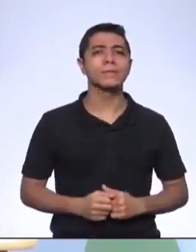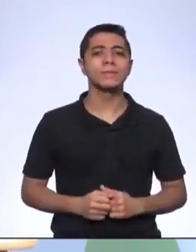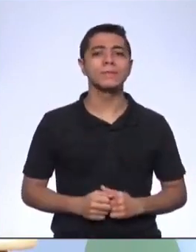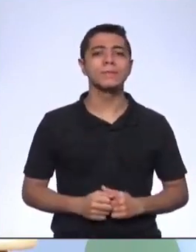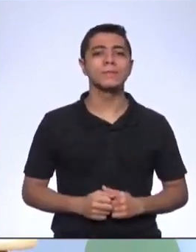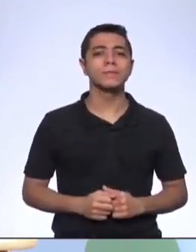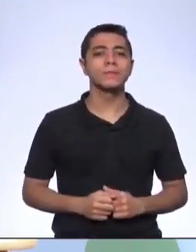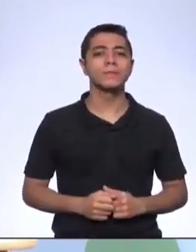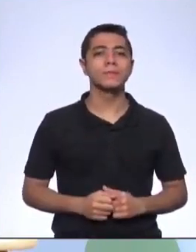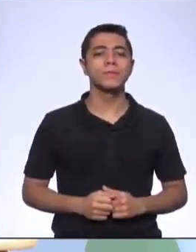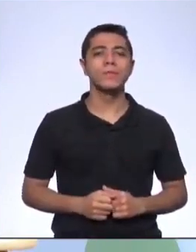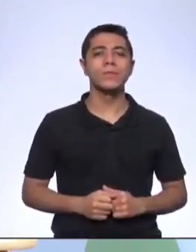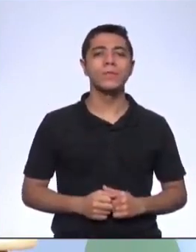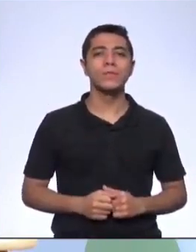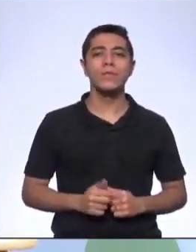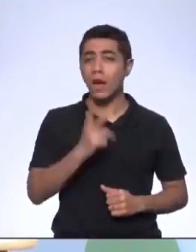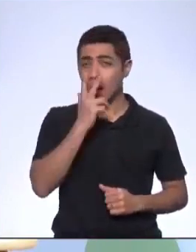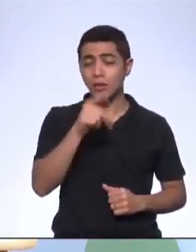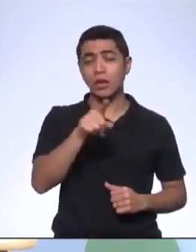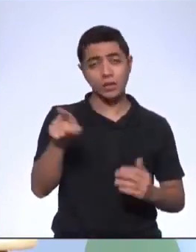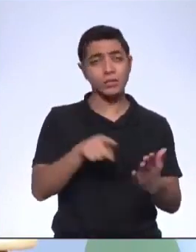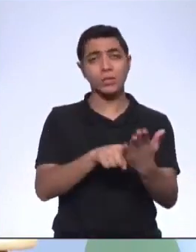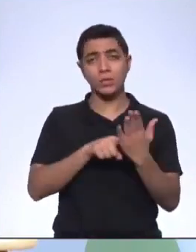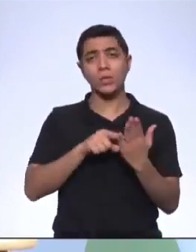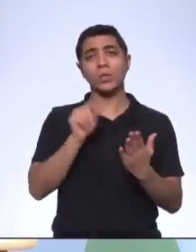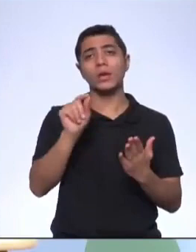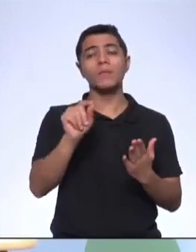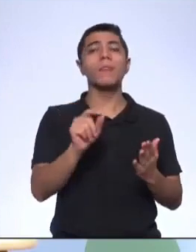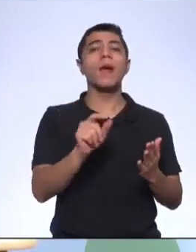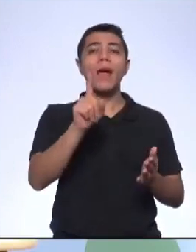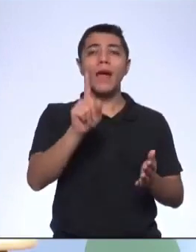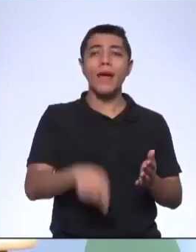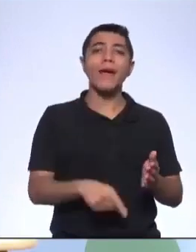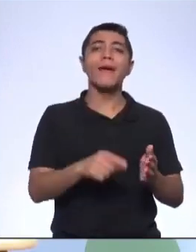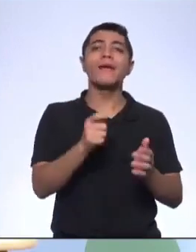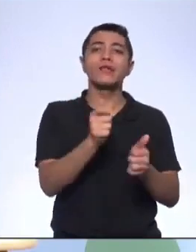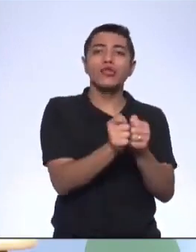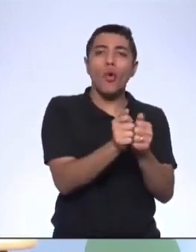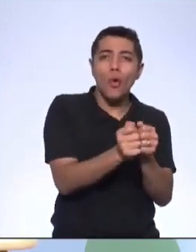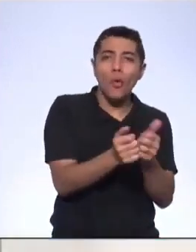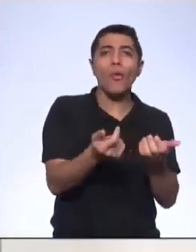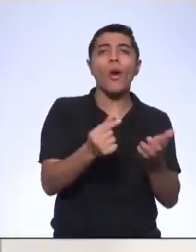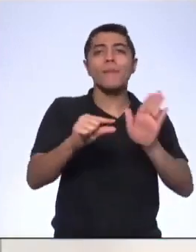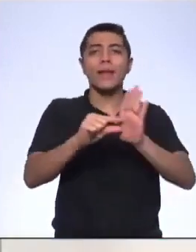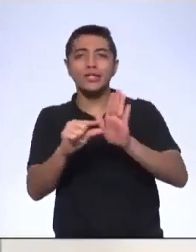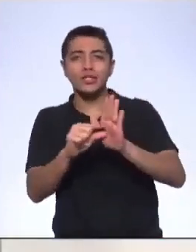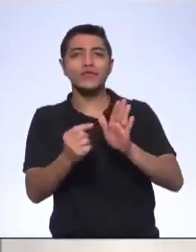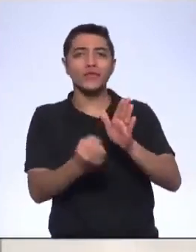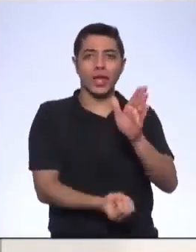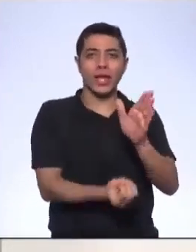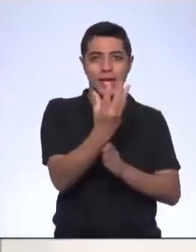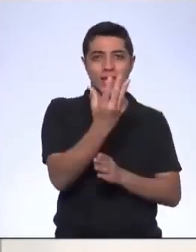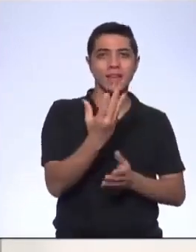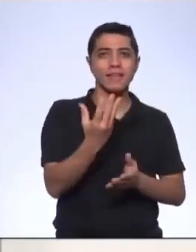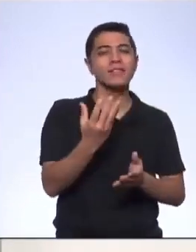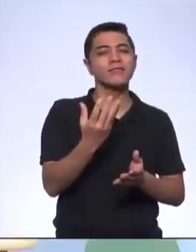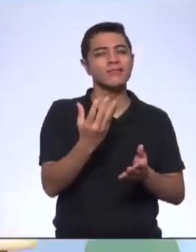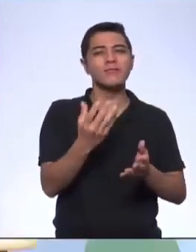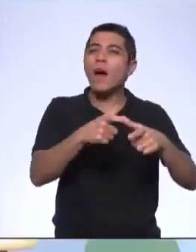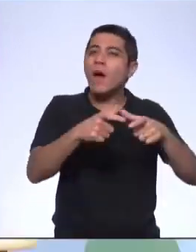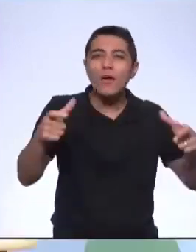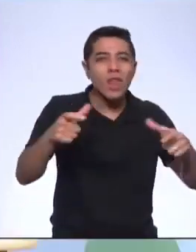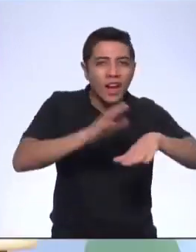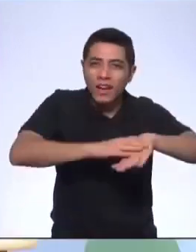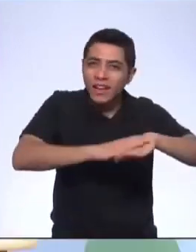Acho que é criar jogos e aplicativos. Criar jogos e aplicativos. Olha, tem pouca gente que faz isso. Só usa, né? Usuário... Então, olha só